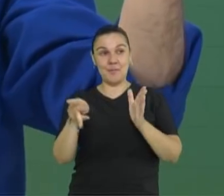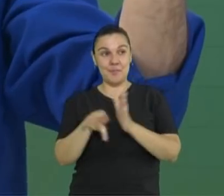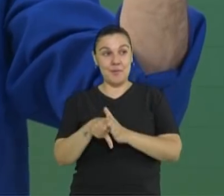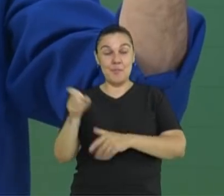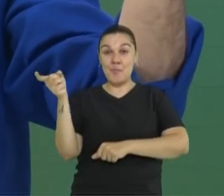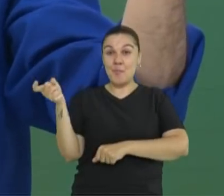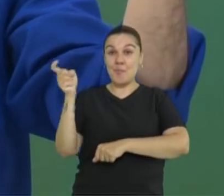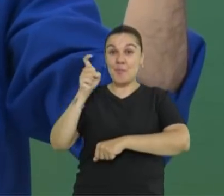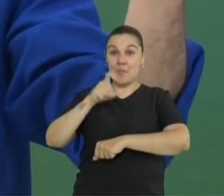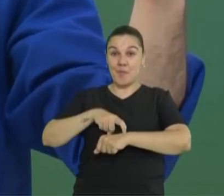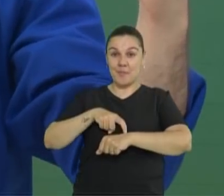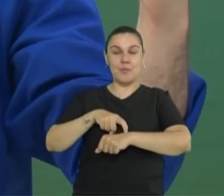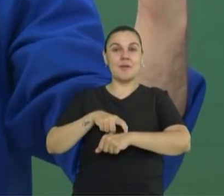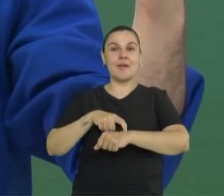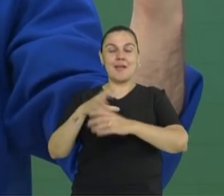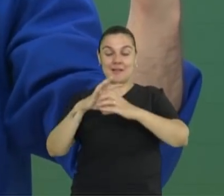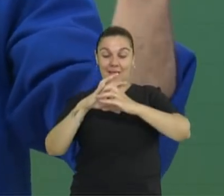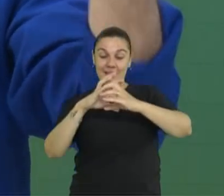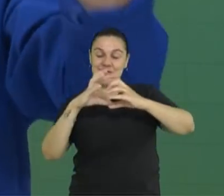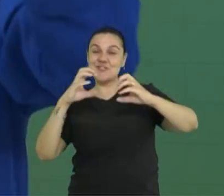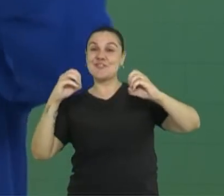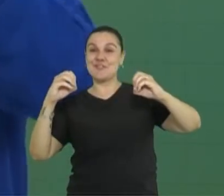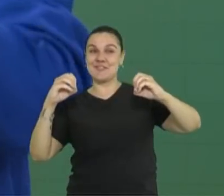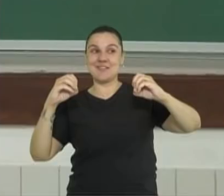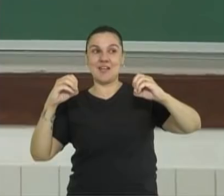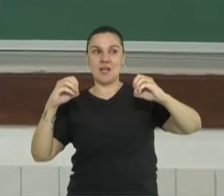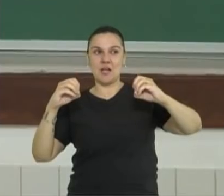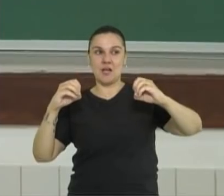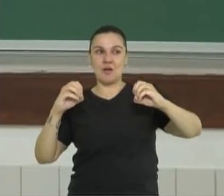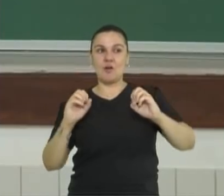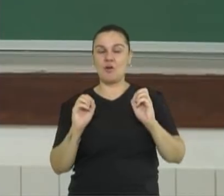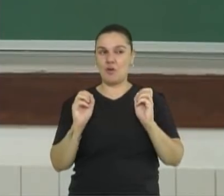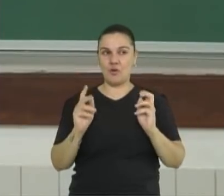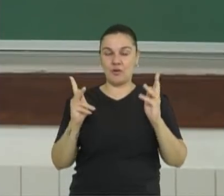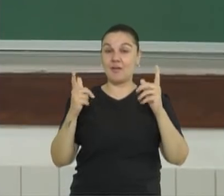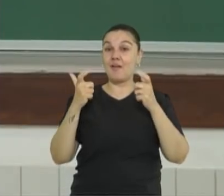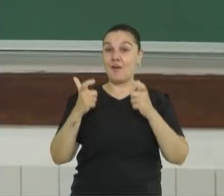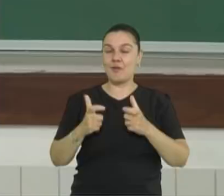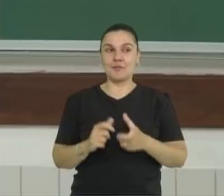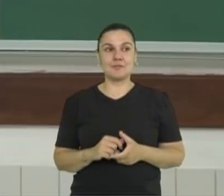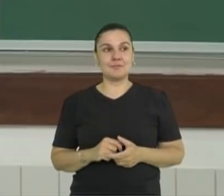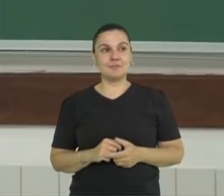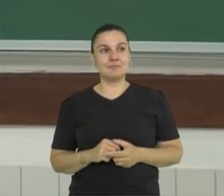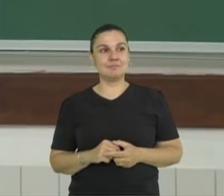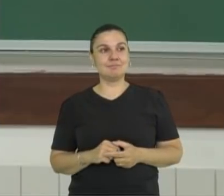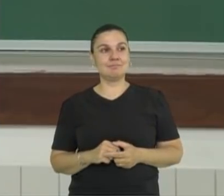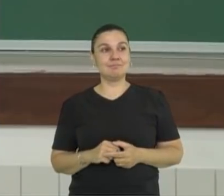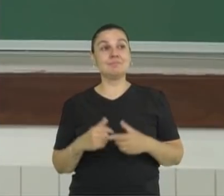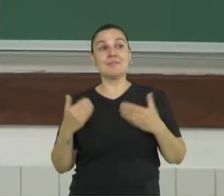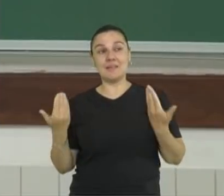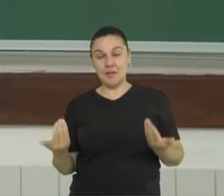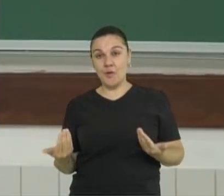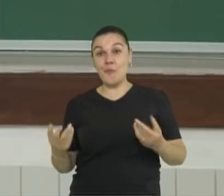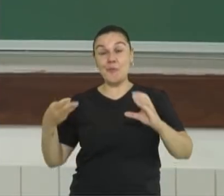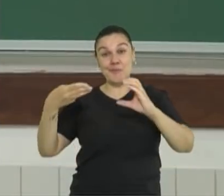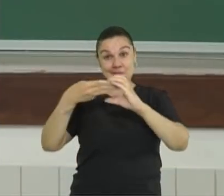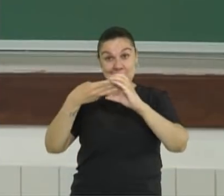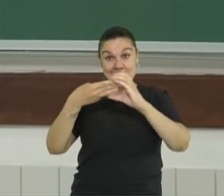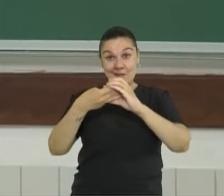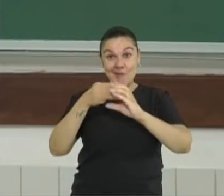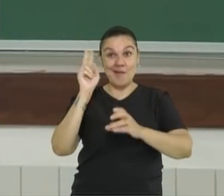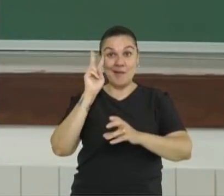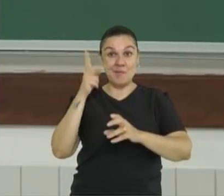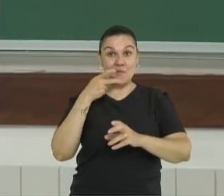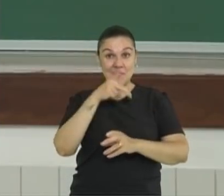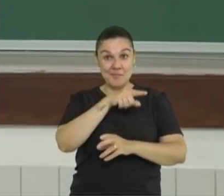momento onde ele está em divisão. Ok, eu encontro ele aonde? Na célula. Então, lembra que eu falei no